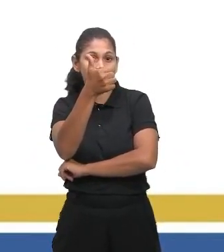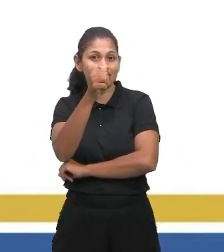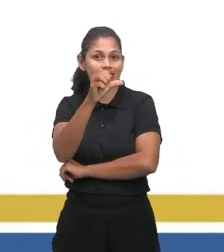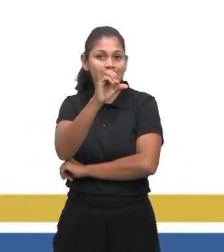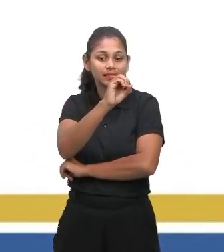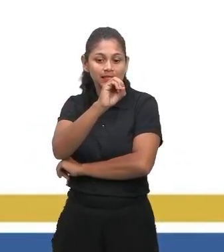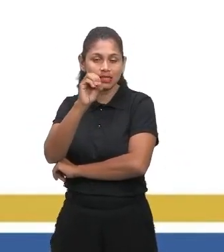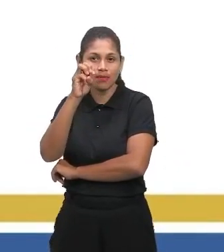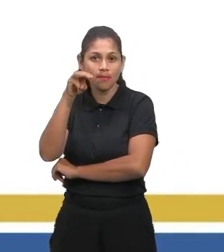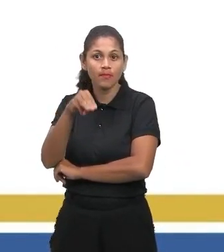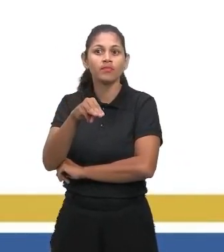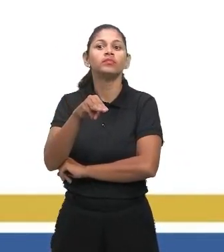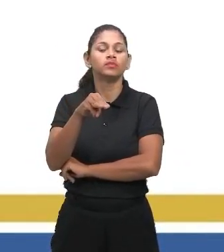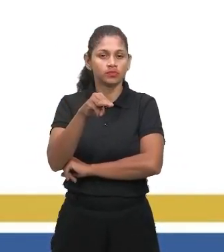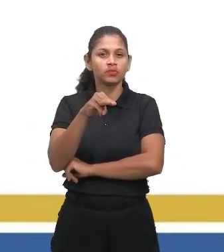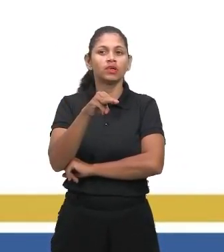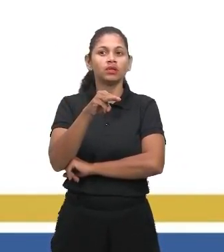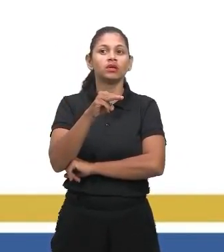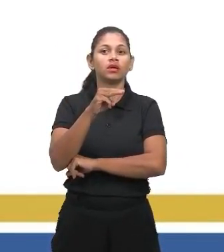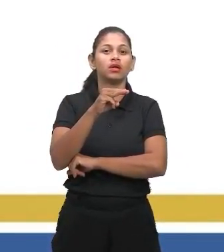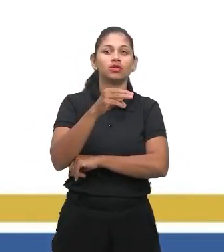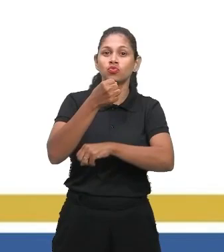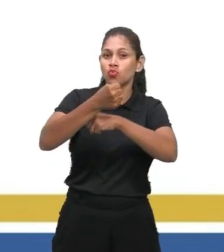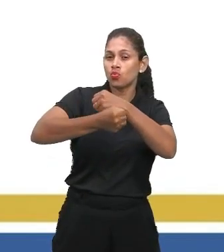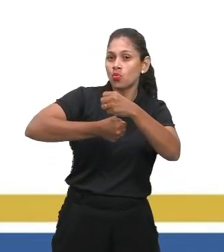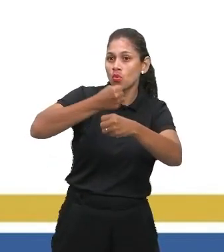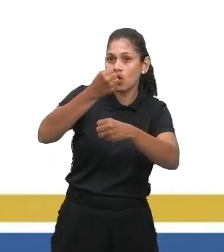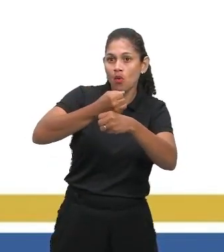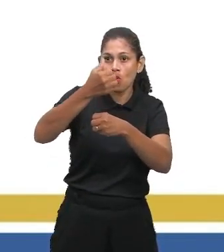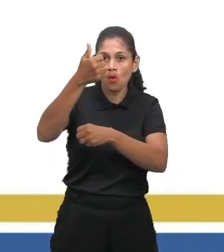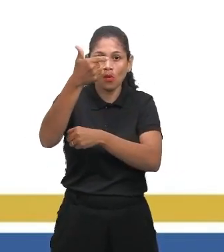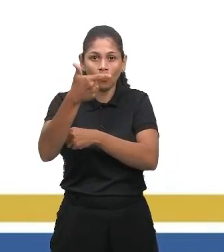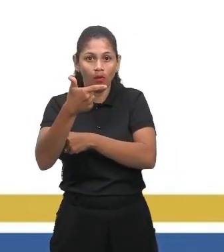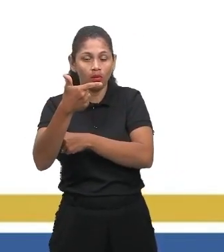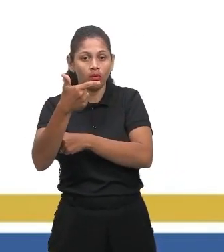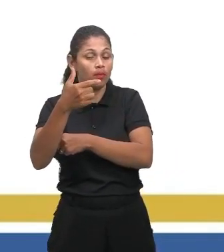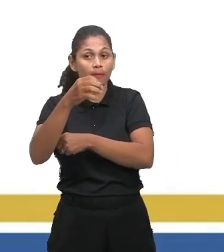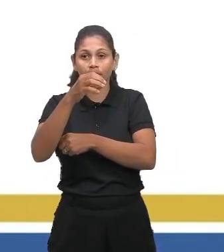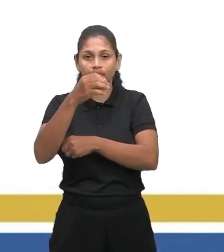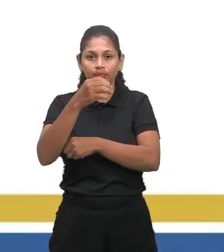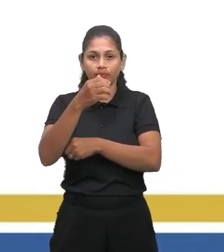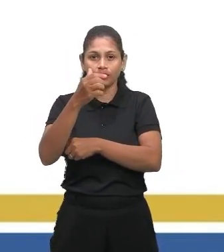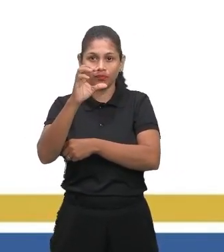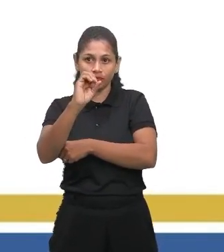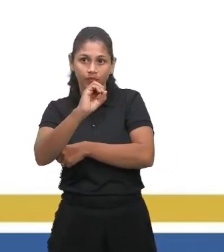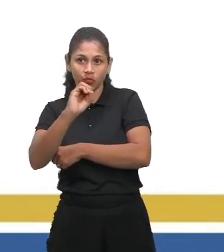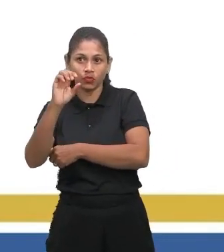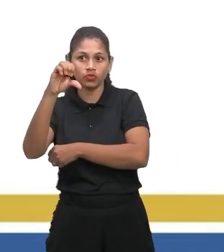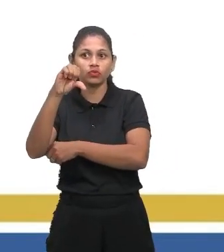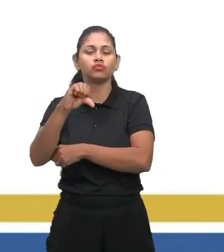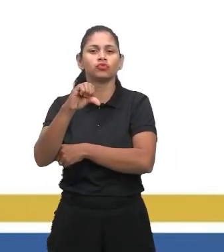a prova do revezamento mundial antes de encerrar a carreira. Alcançou a marca inédita de